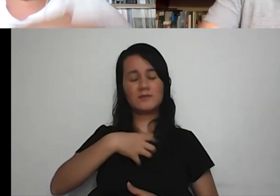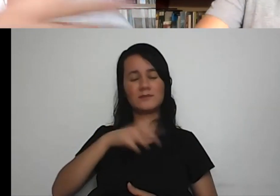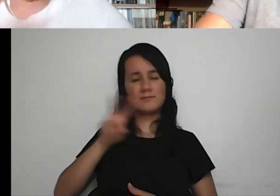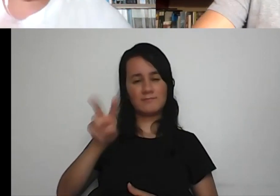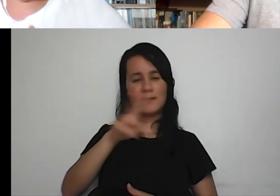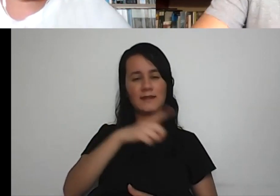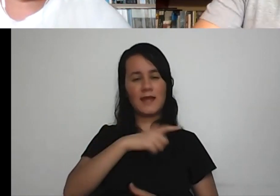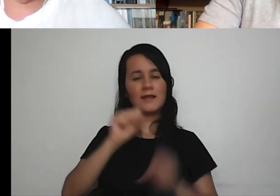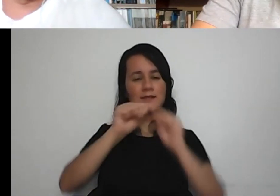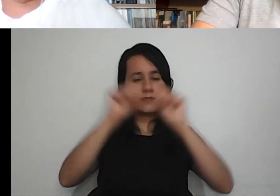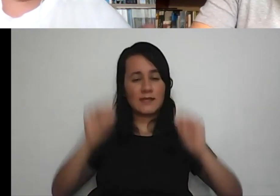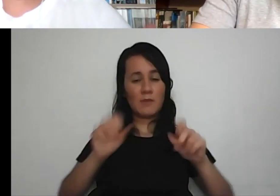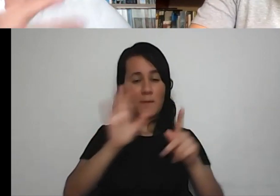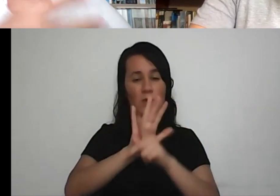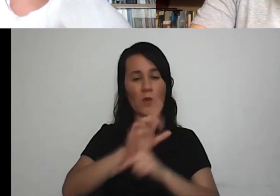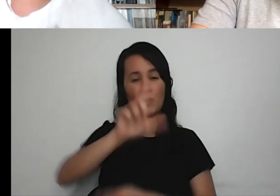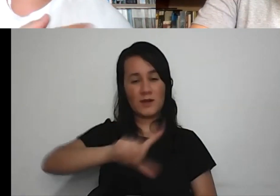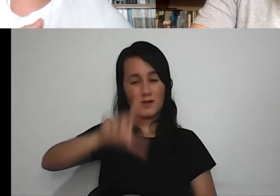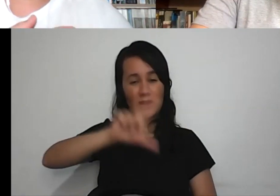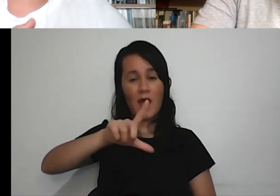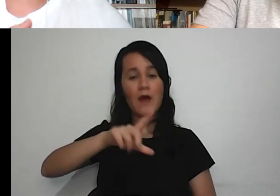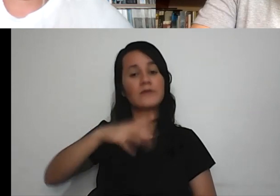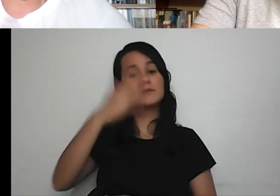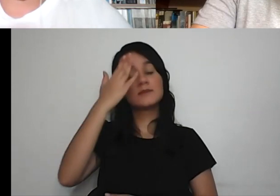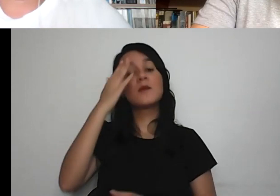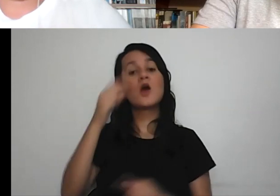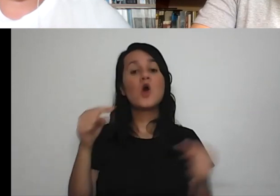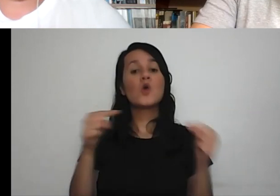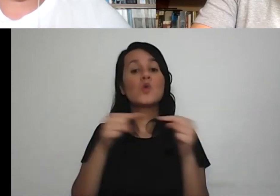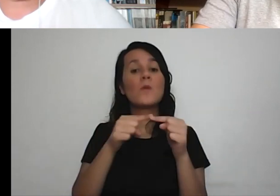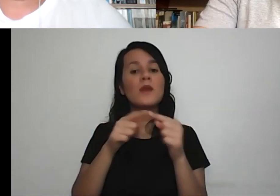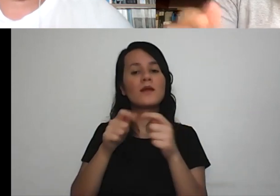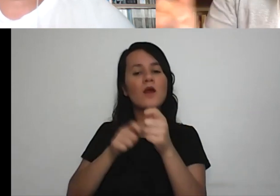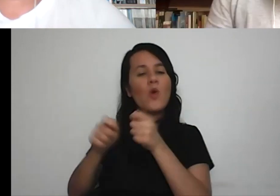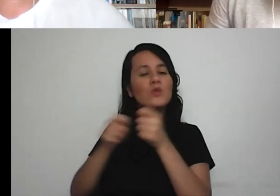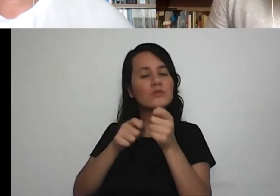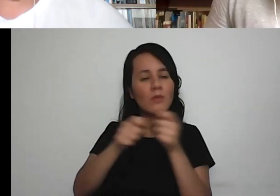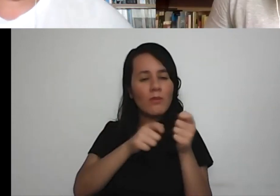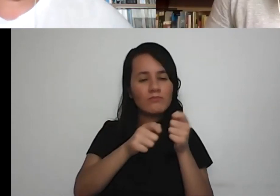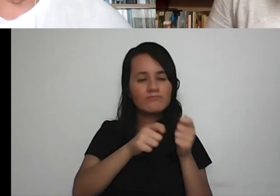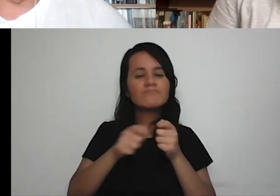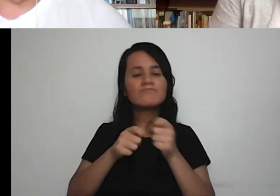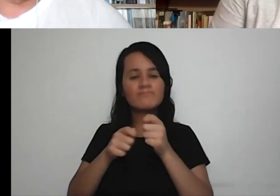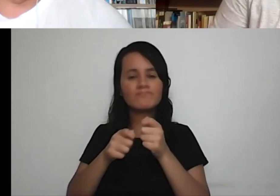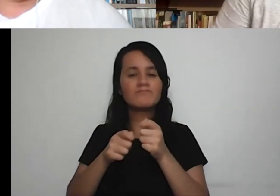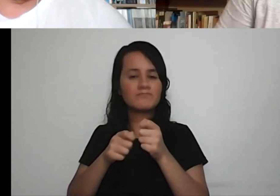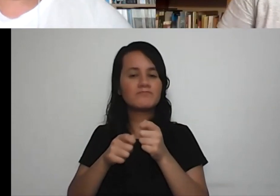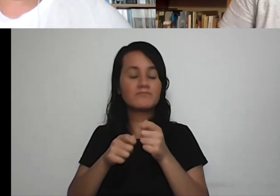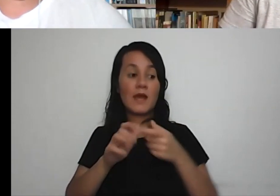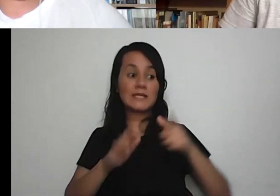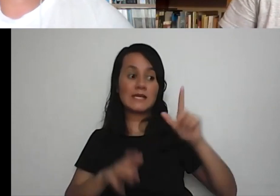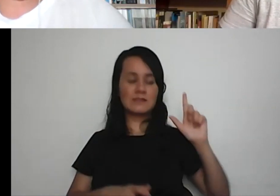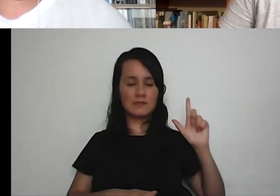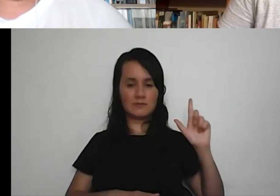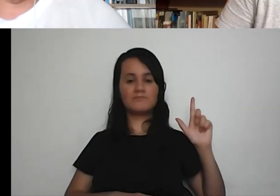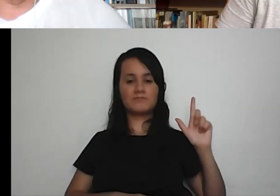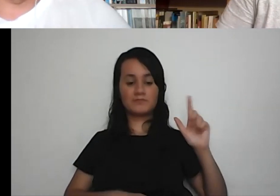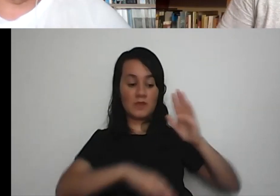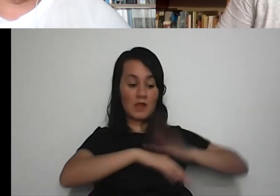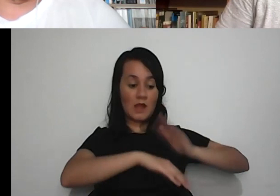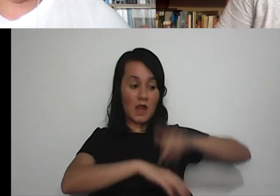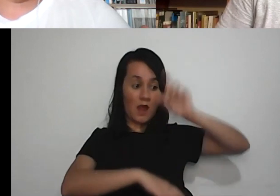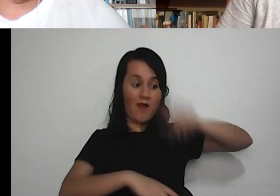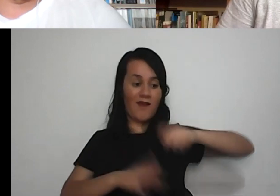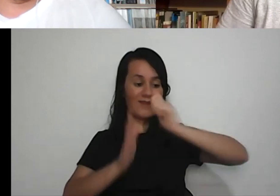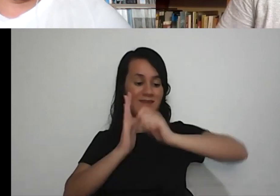do sistema literário, ele era feito em cima de um controle, na verdade, nessa etapa anterior. O editor tinha um papel